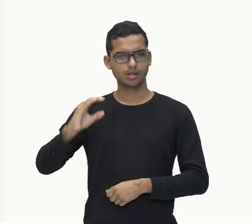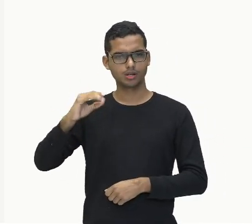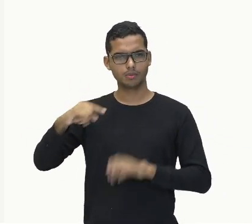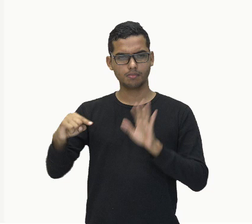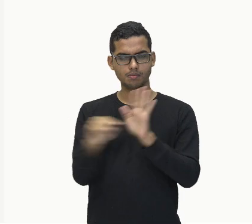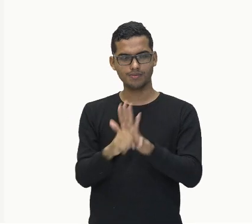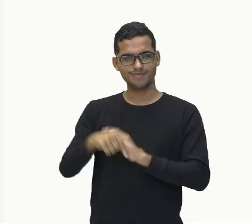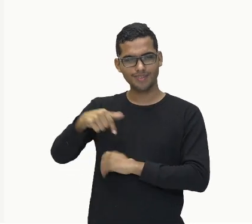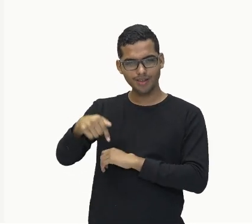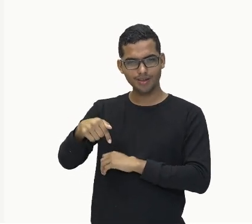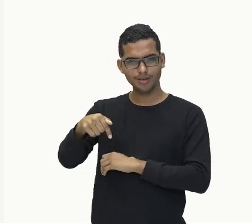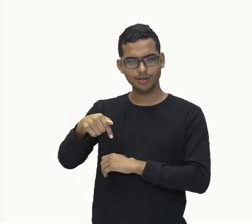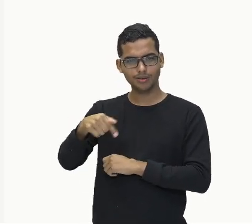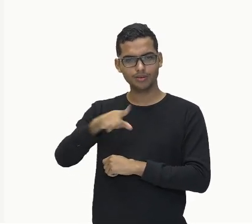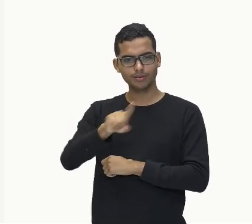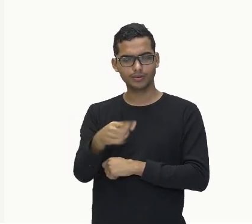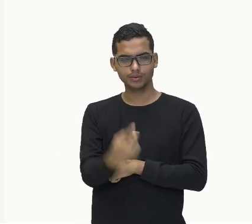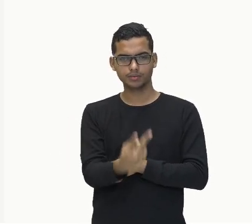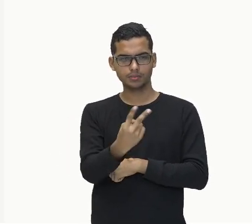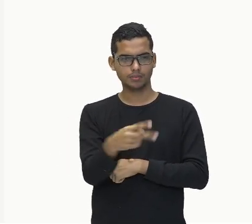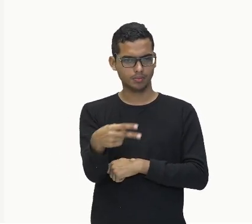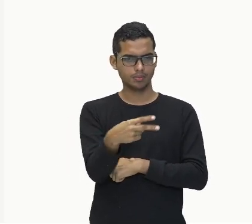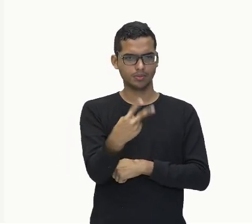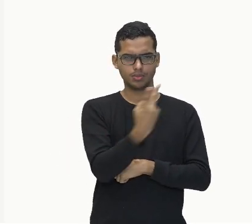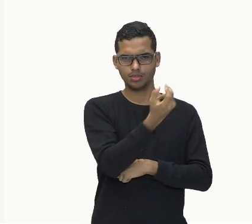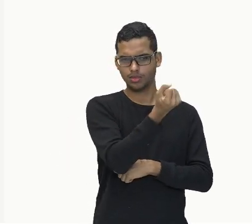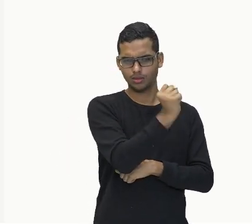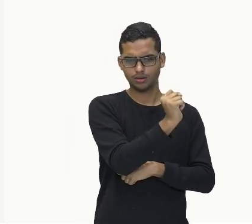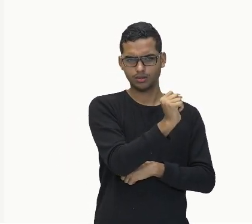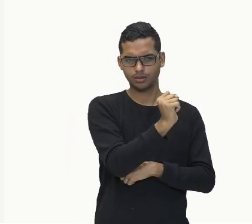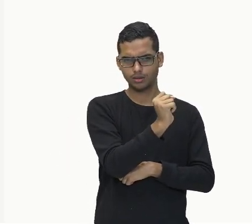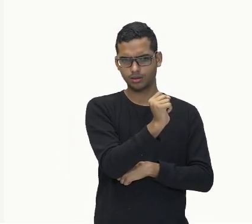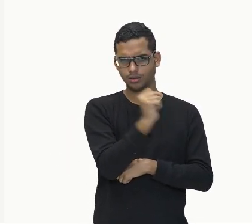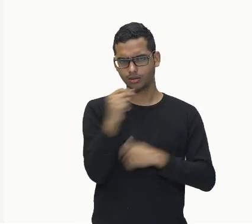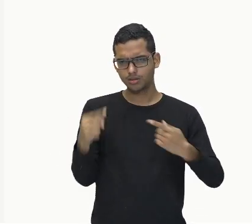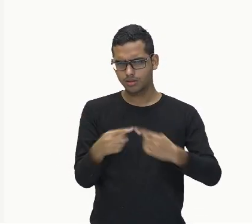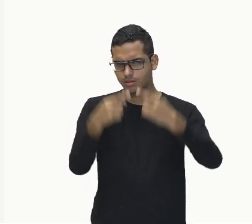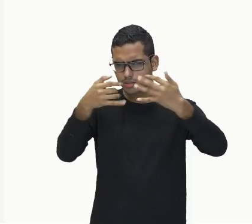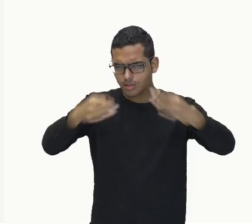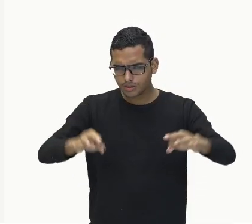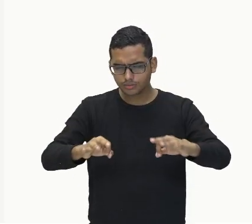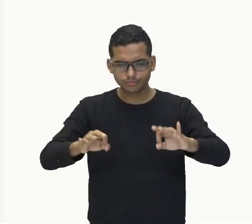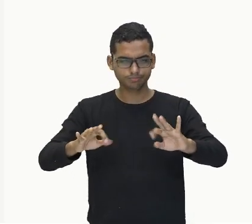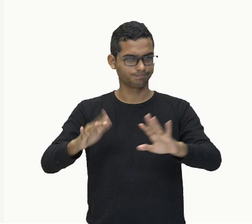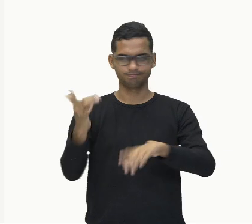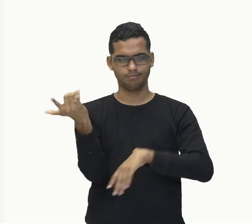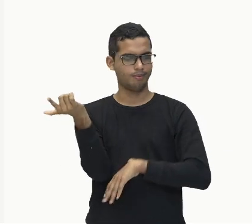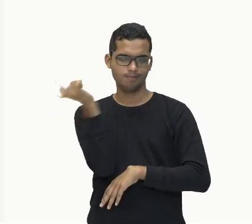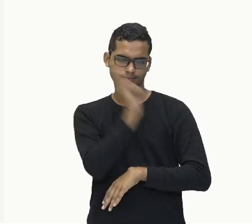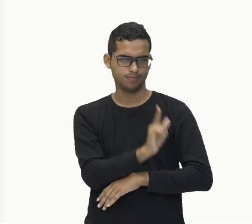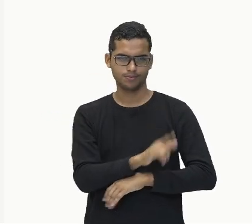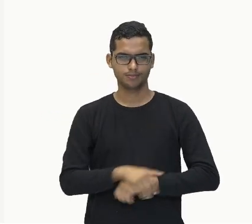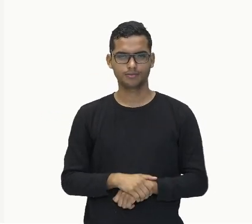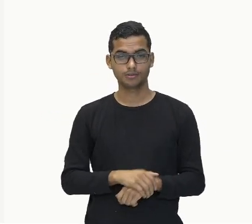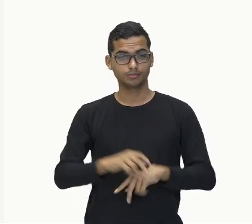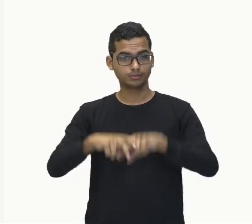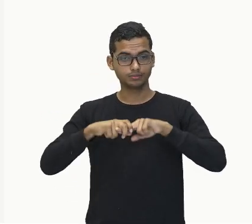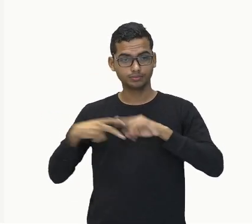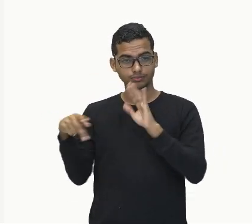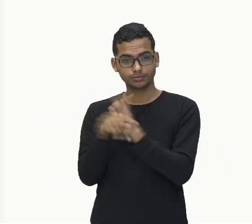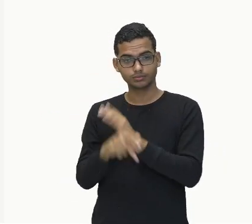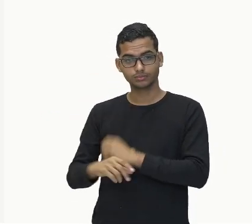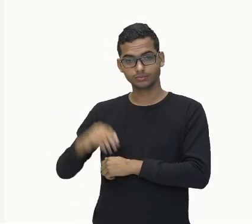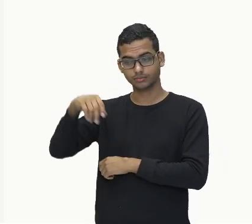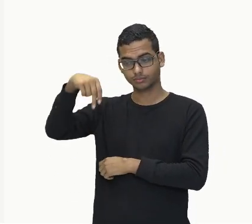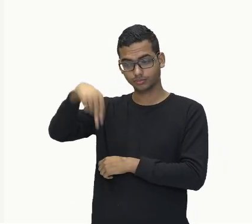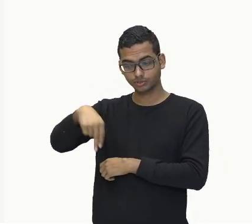de menos 7 elementos tomados 2 a 2. Isso aqui a gente não vai conseguir fazer, porque o n ele